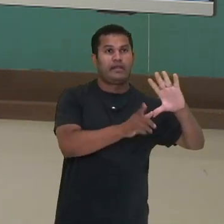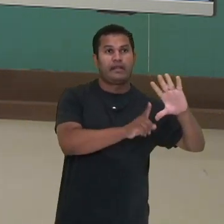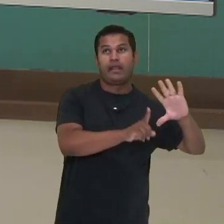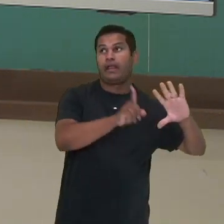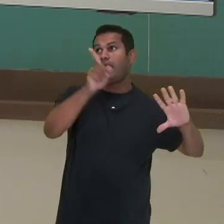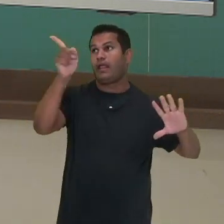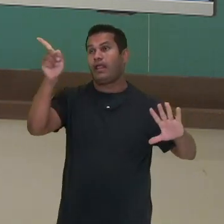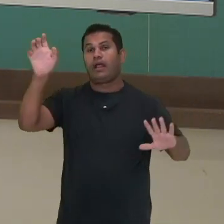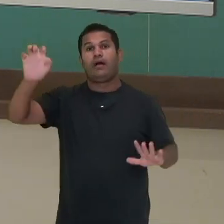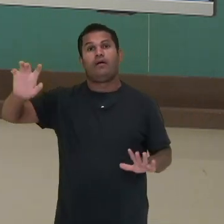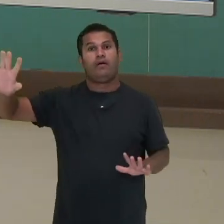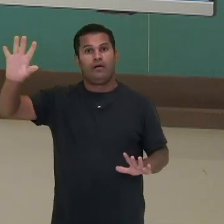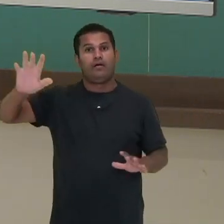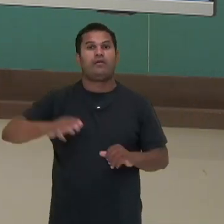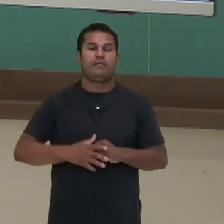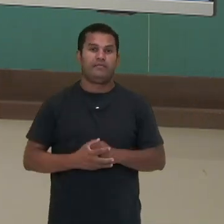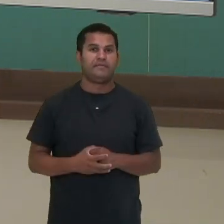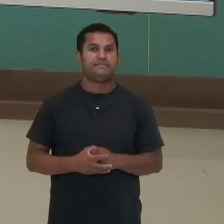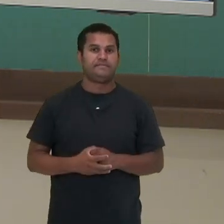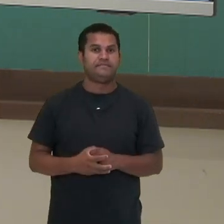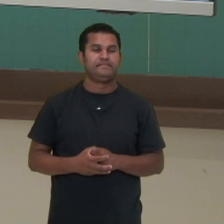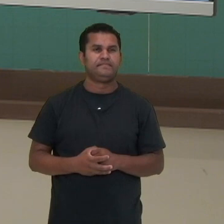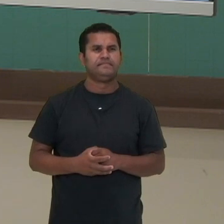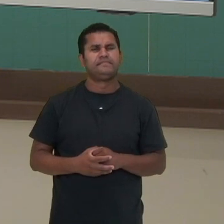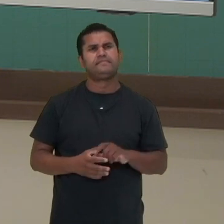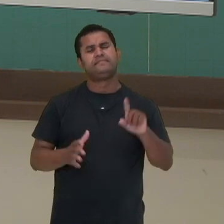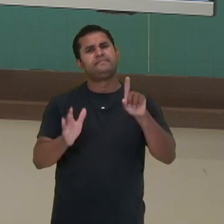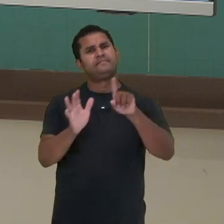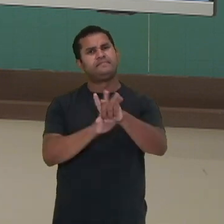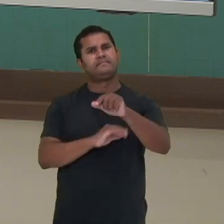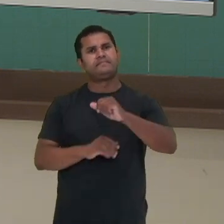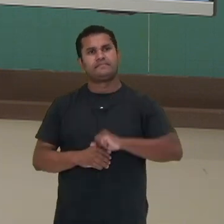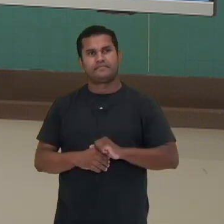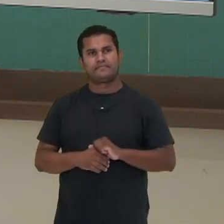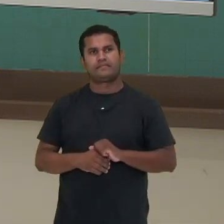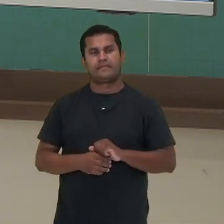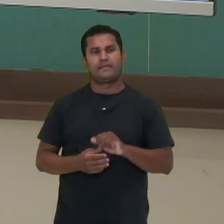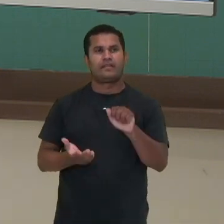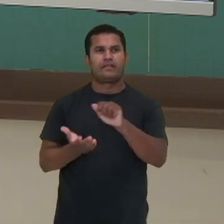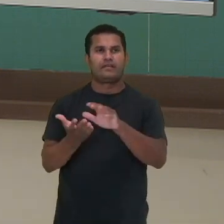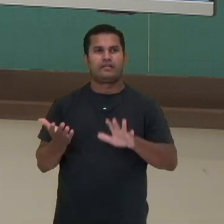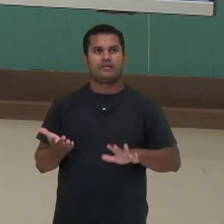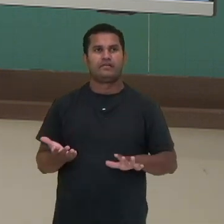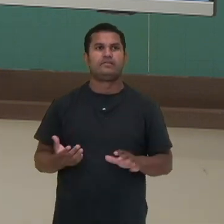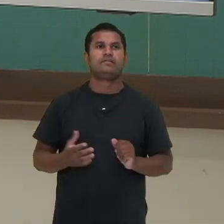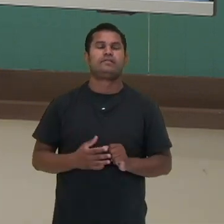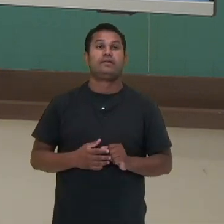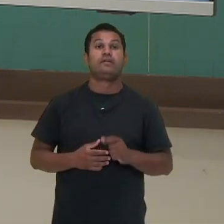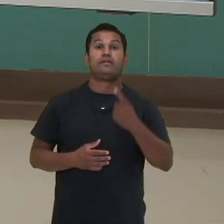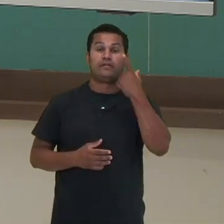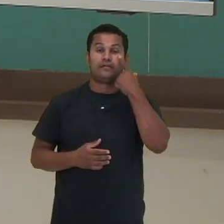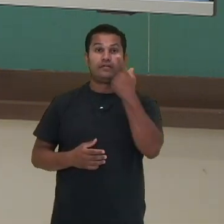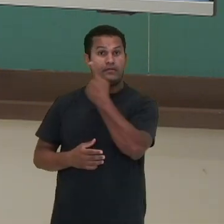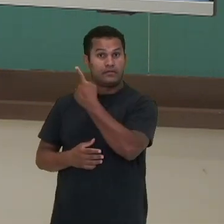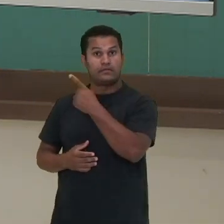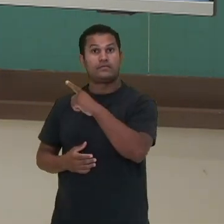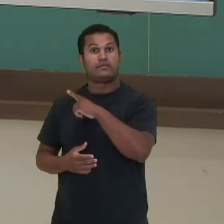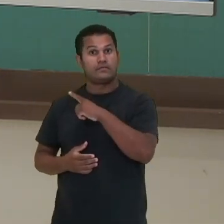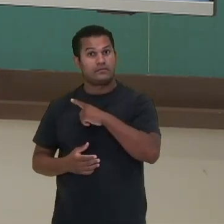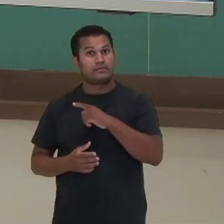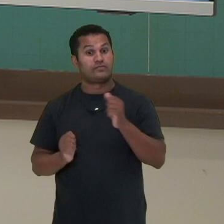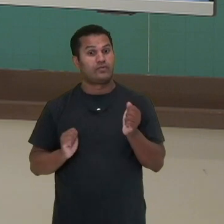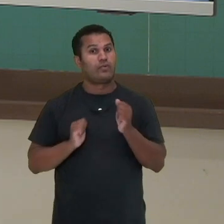navegações. Vamos para a nossa próxima atividade? Vimos que junto com as descobertas e o comércio, veio também